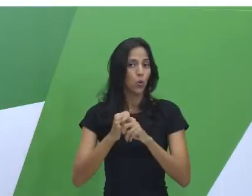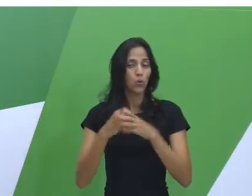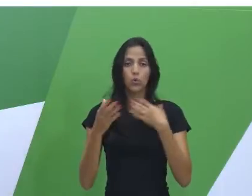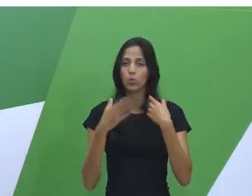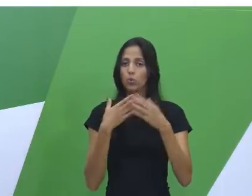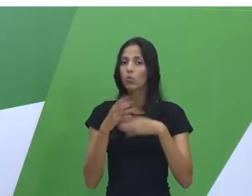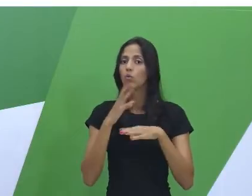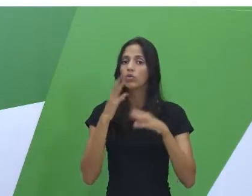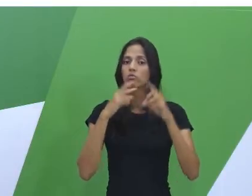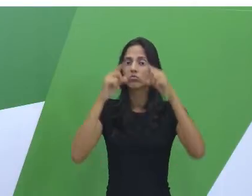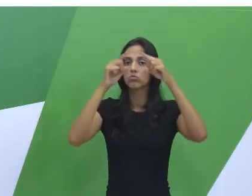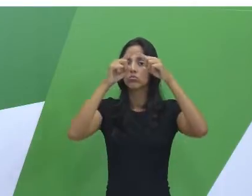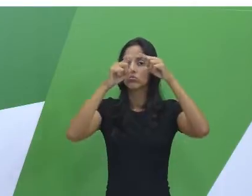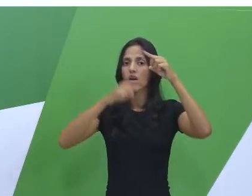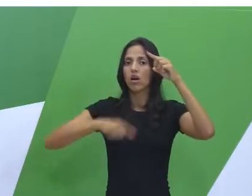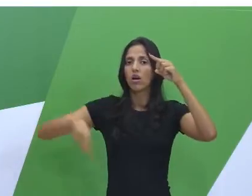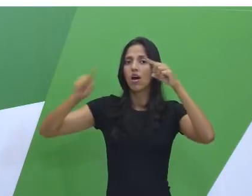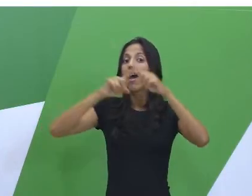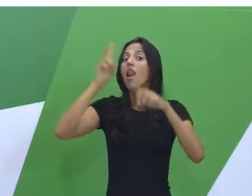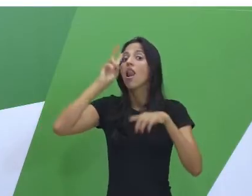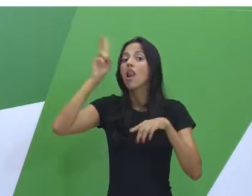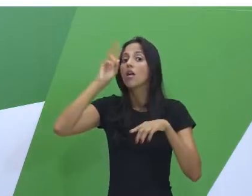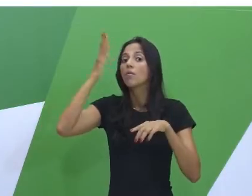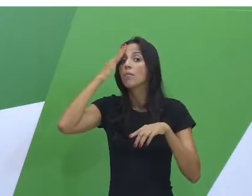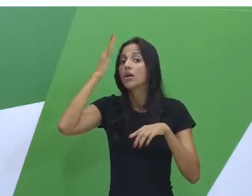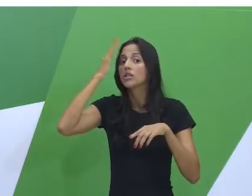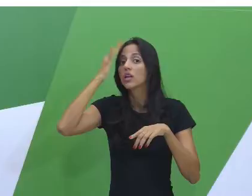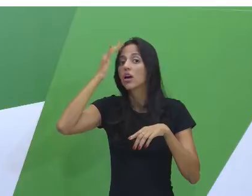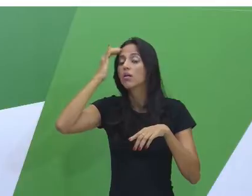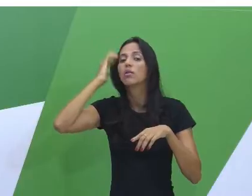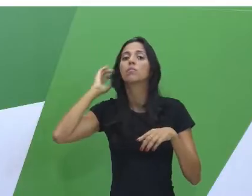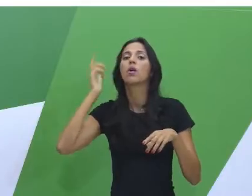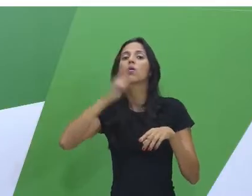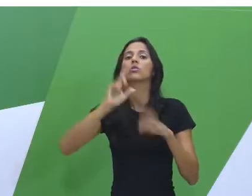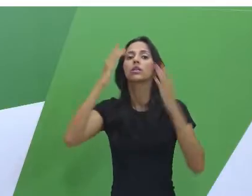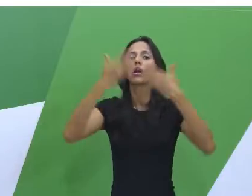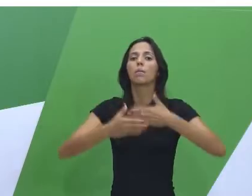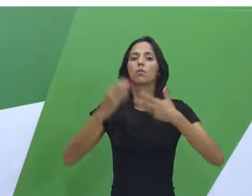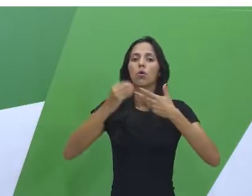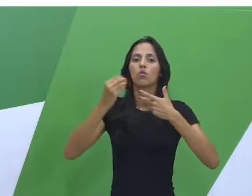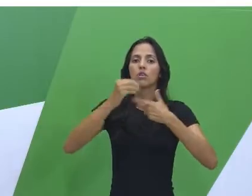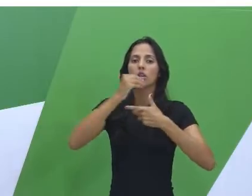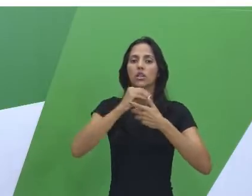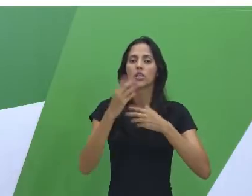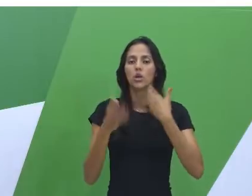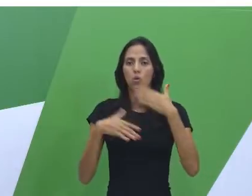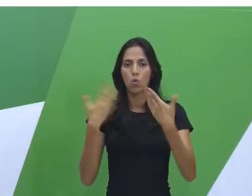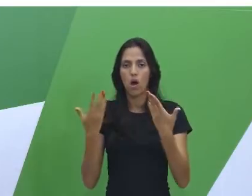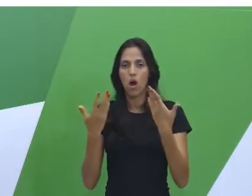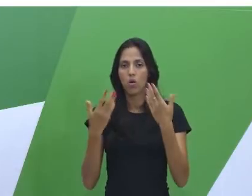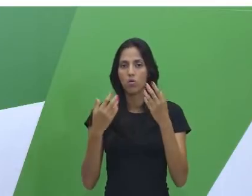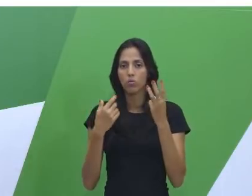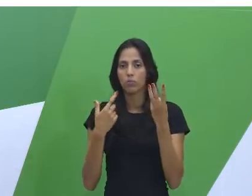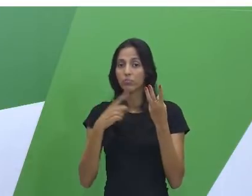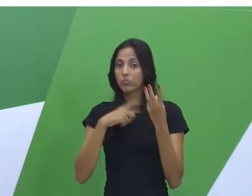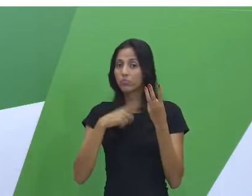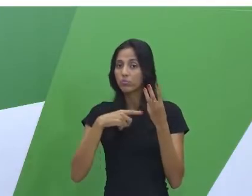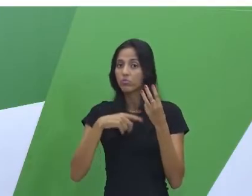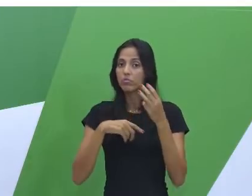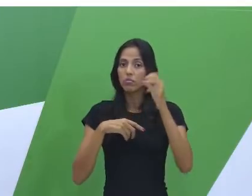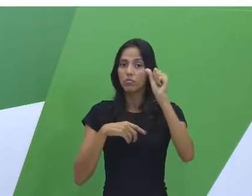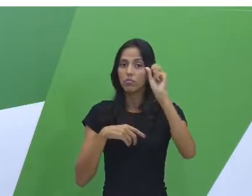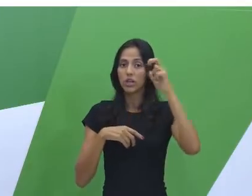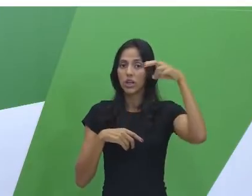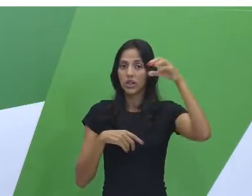conhecimento angular, lembre-se disso. O que é que eu preciso saber para chegar e resolver os meus itens de trigonometria? Eu tenho que saber seno